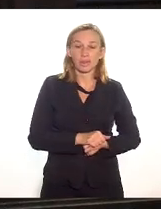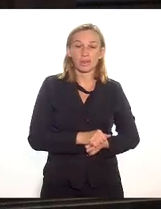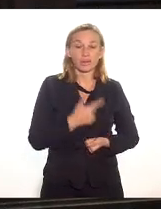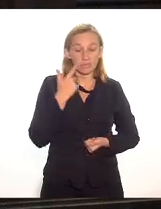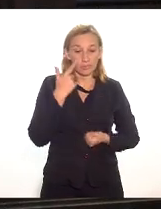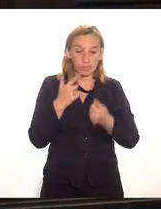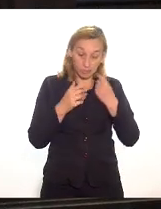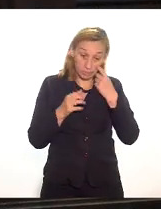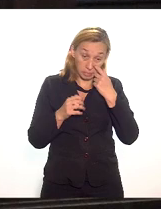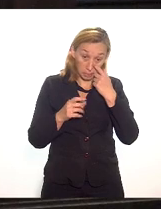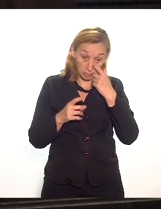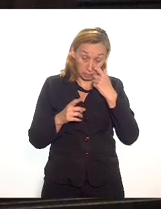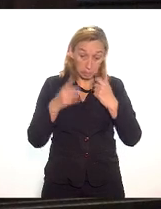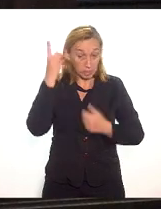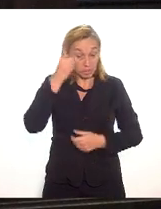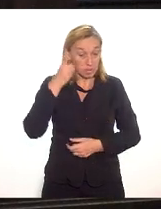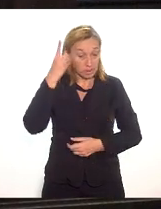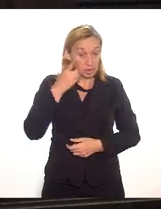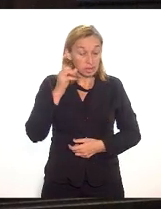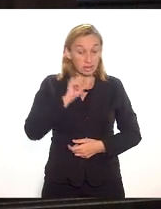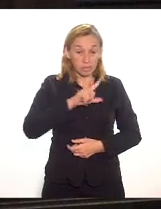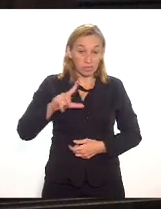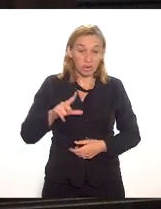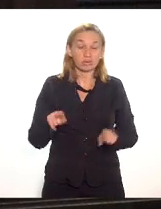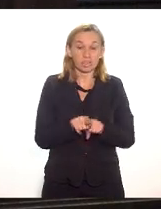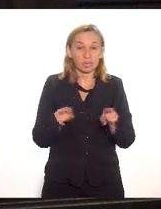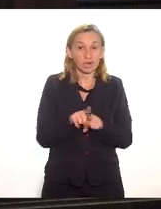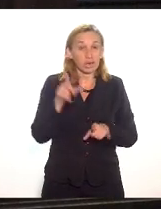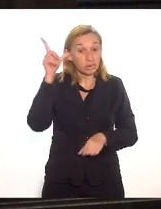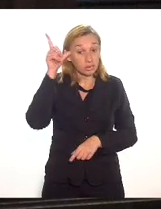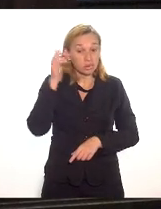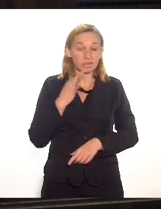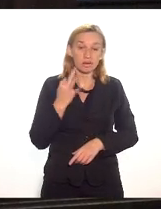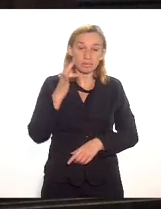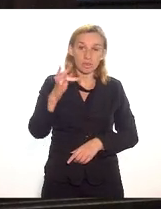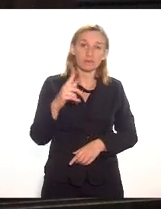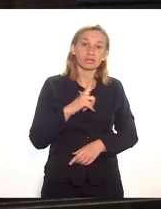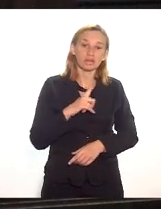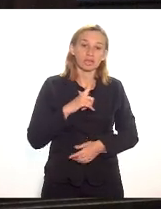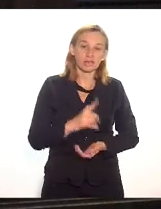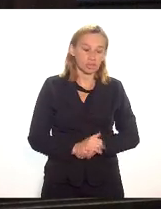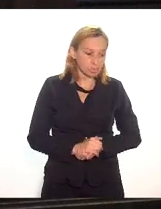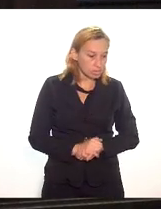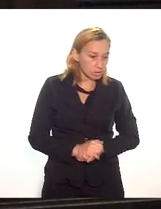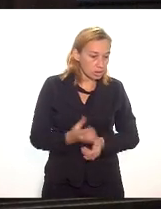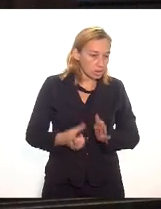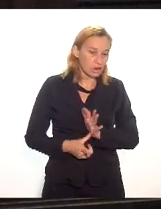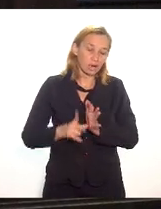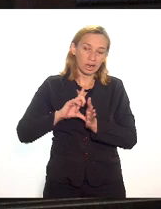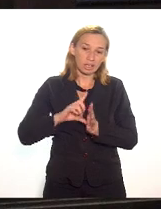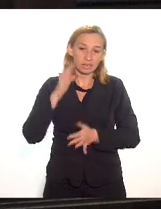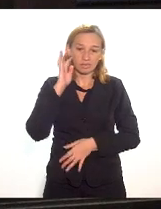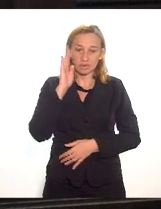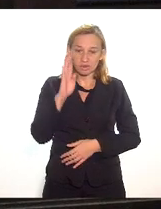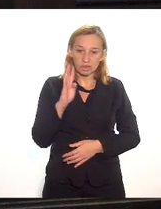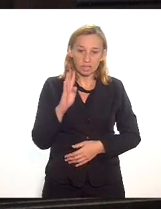na sua intervenção, lembrou, deputada Lucinha, em breve tempo, antes do que a gente imagina,